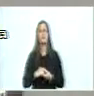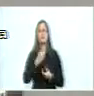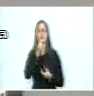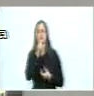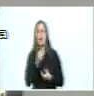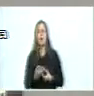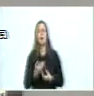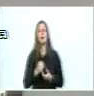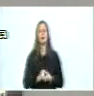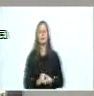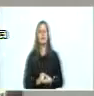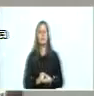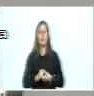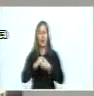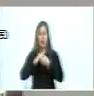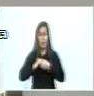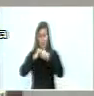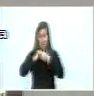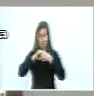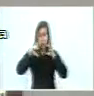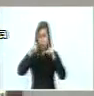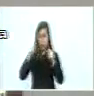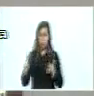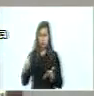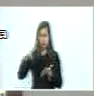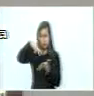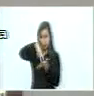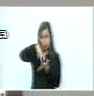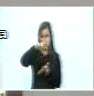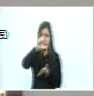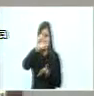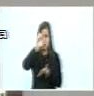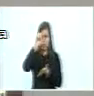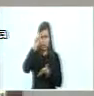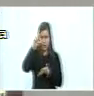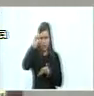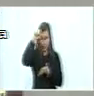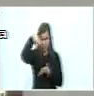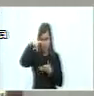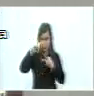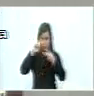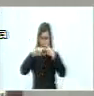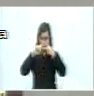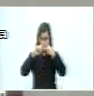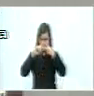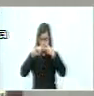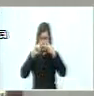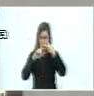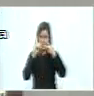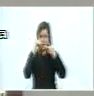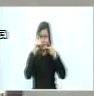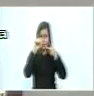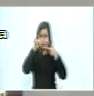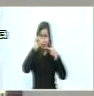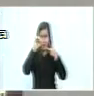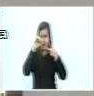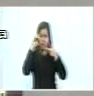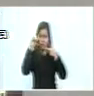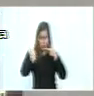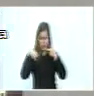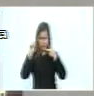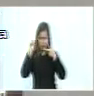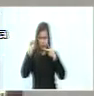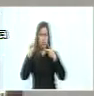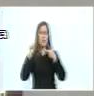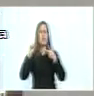Bem, cumprimentar aqui os que fizeram uso da palavra, né, o Leonardo Rezende, cumprimentar aqui o Darius Figueiredo, falando sobre a